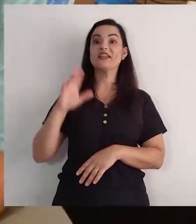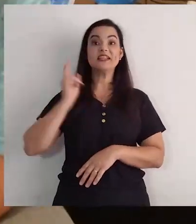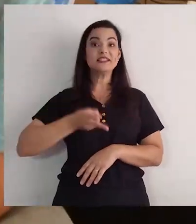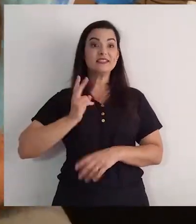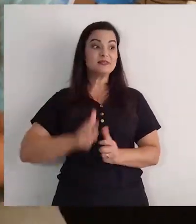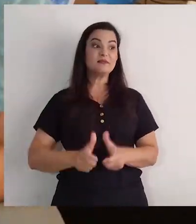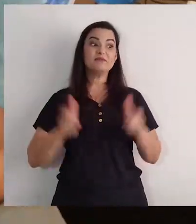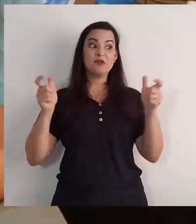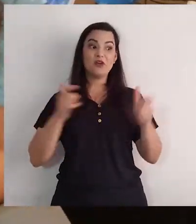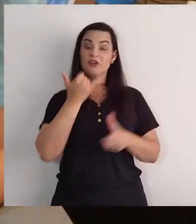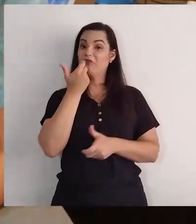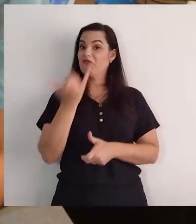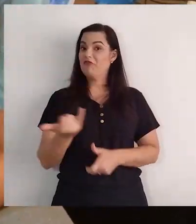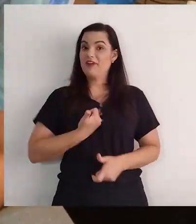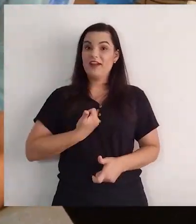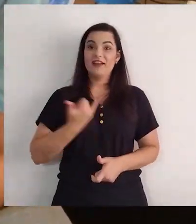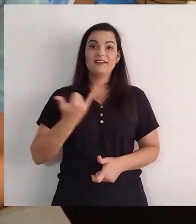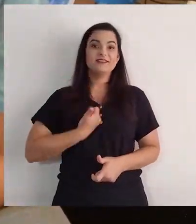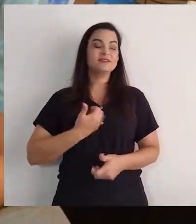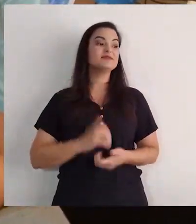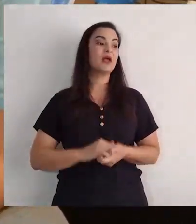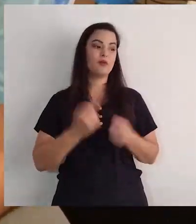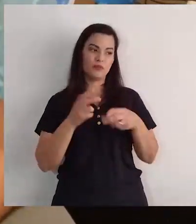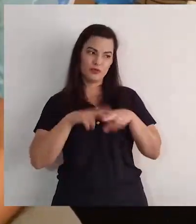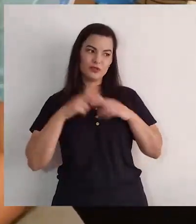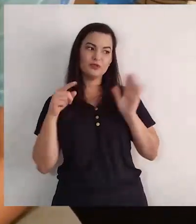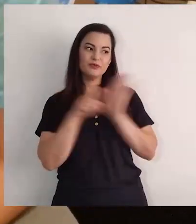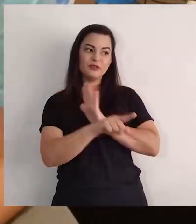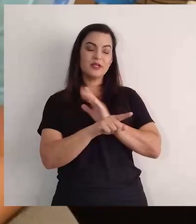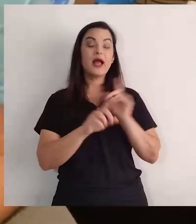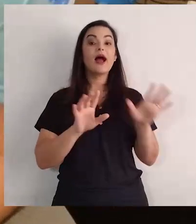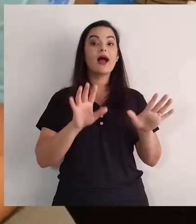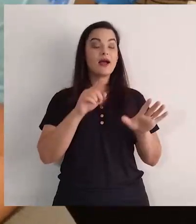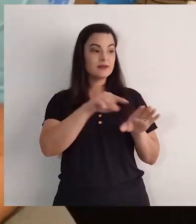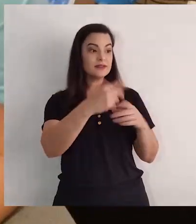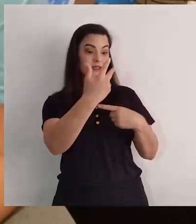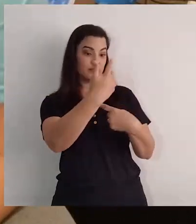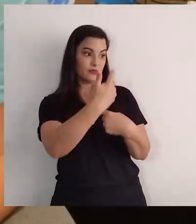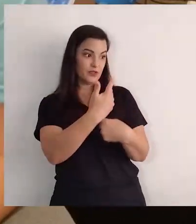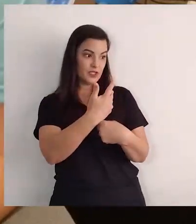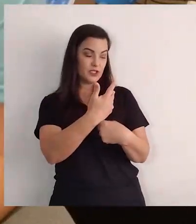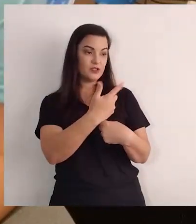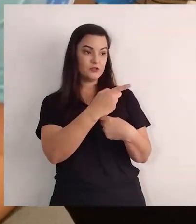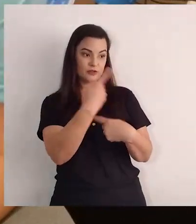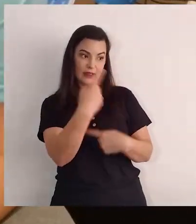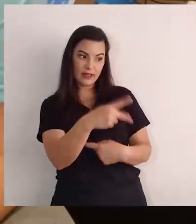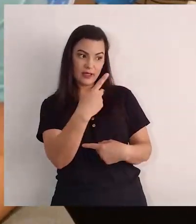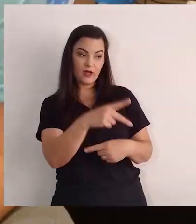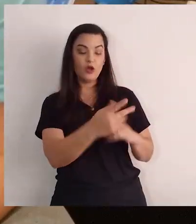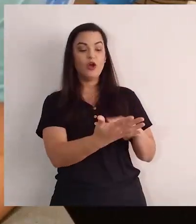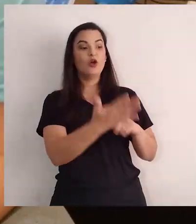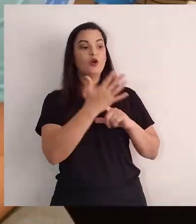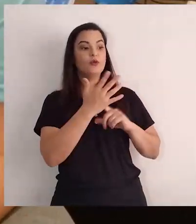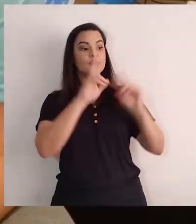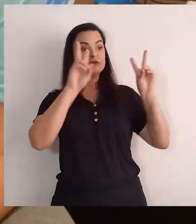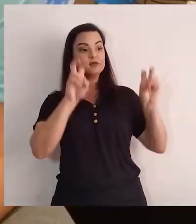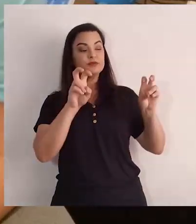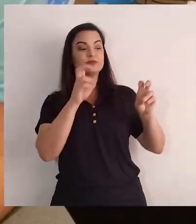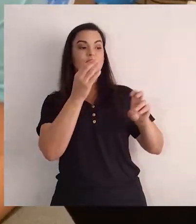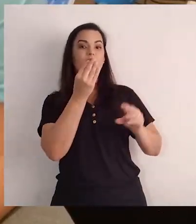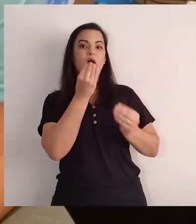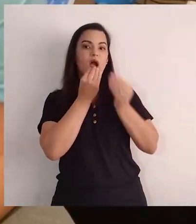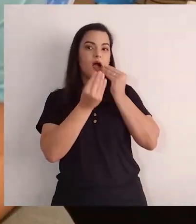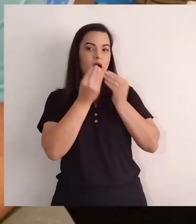mais votada, por isso que eu tô te perguntando dela. Ah, você me gravou um vídeo também mostrando lá a questão dos